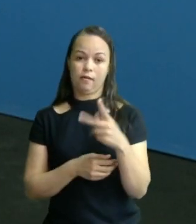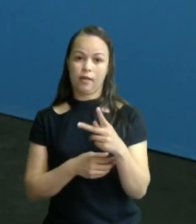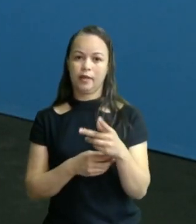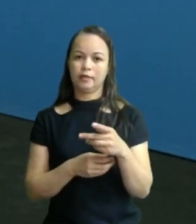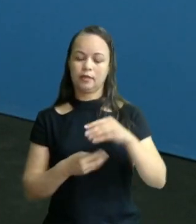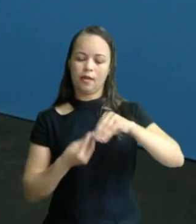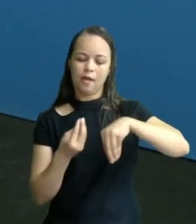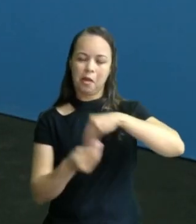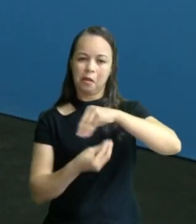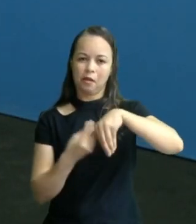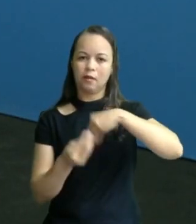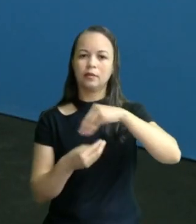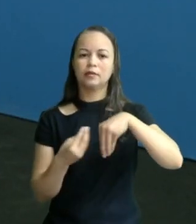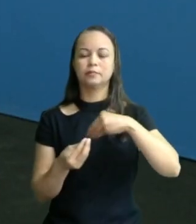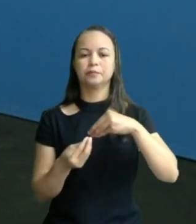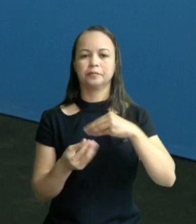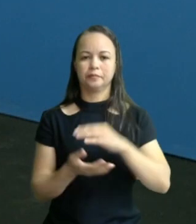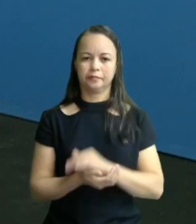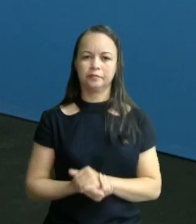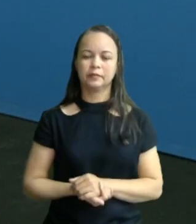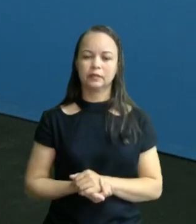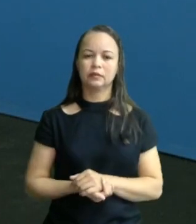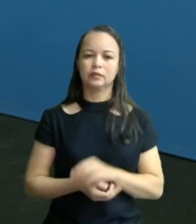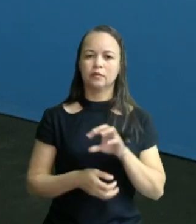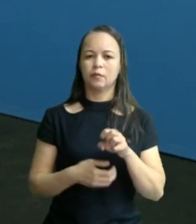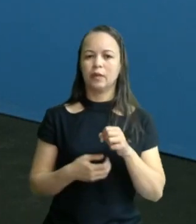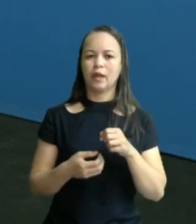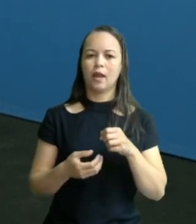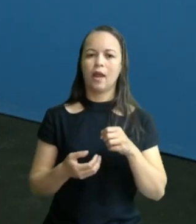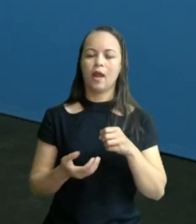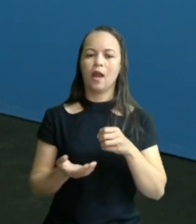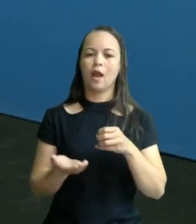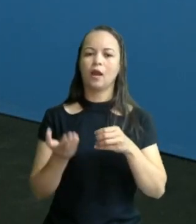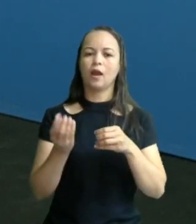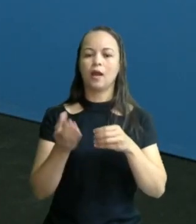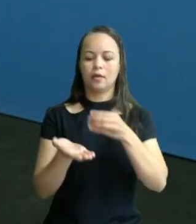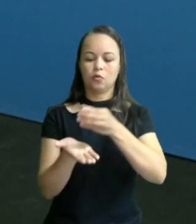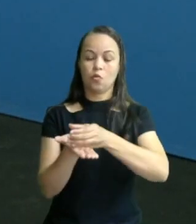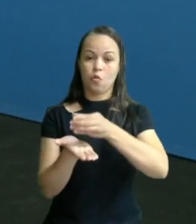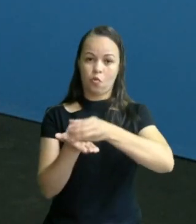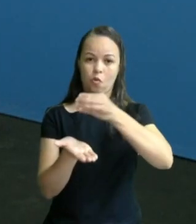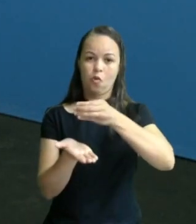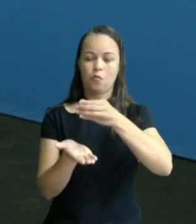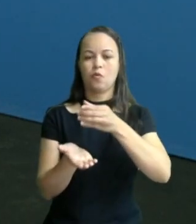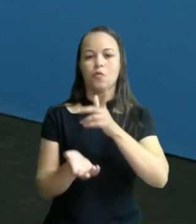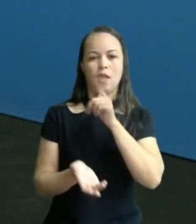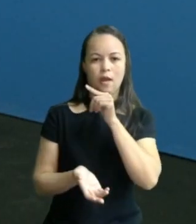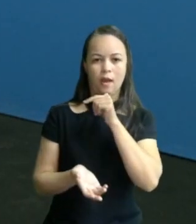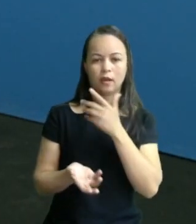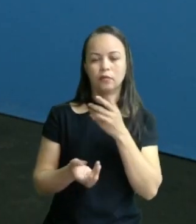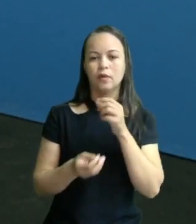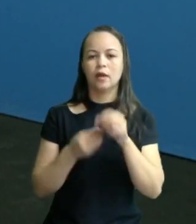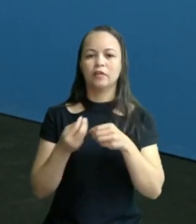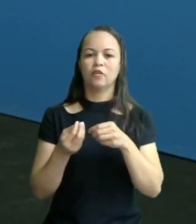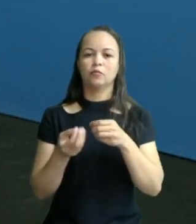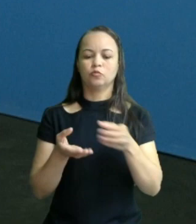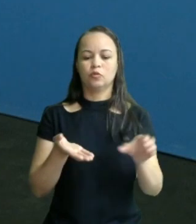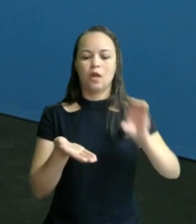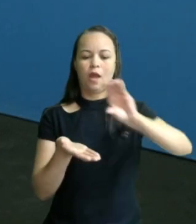essa mistura, né? E vamos lá, a gente vai pegar meio copo de água e vamos colocar